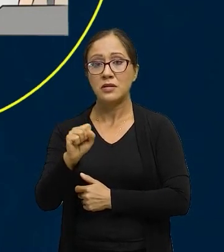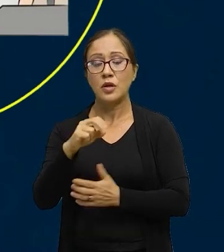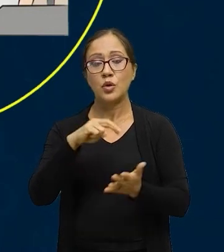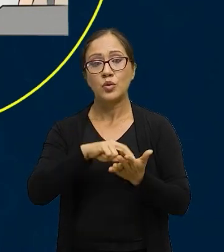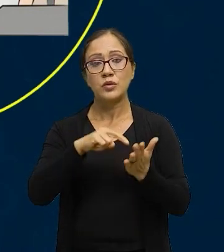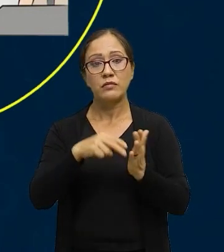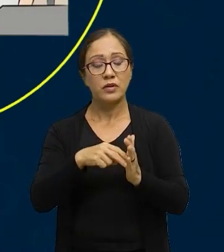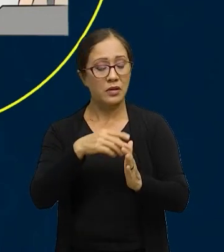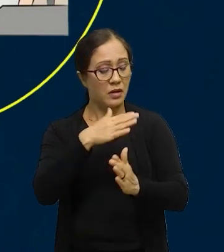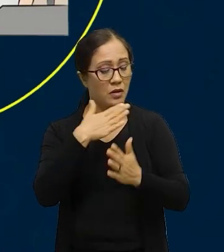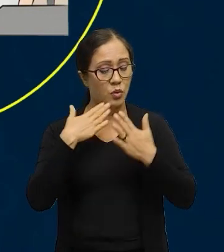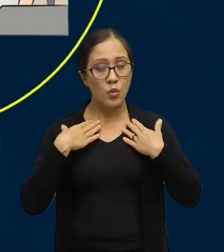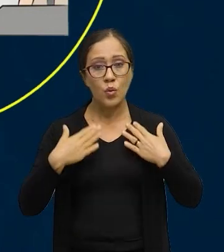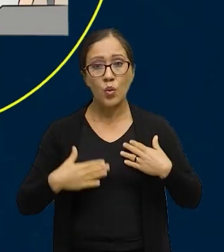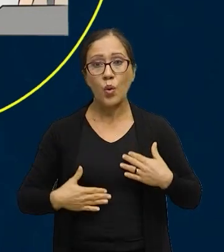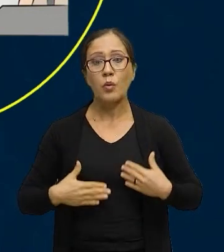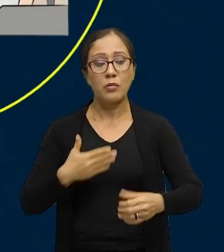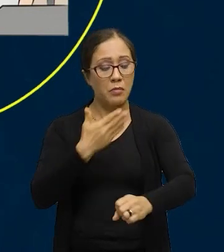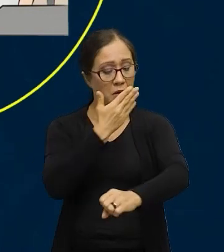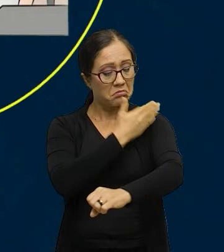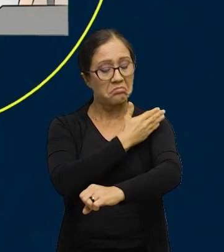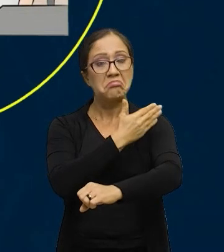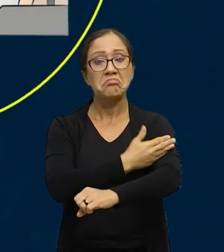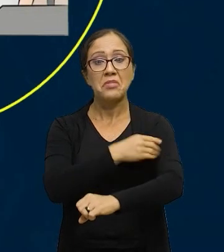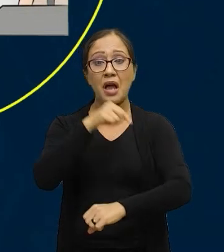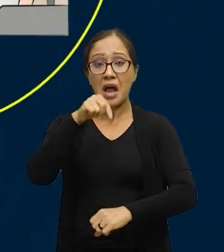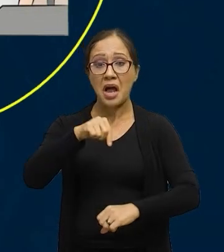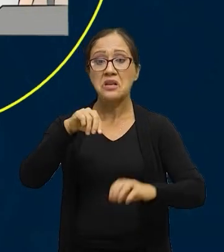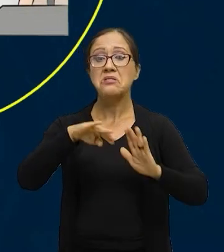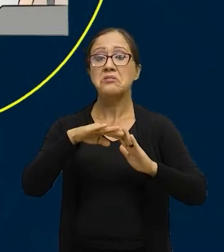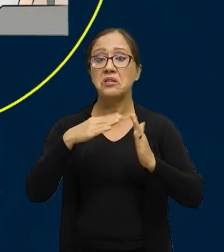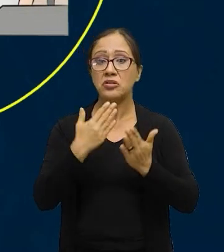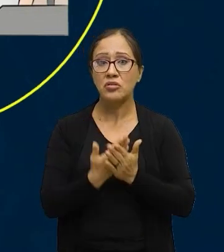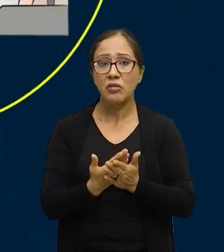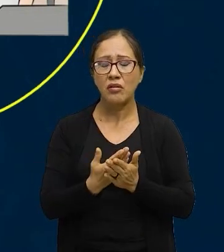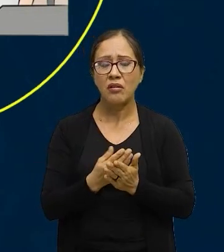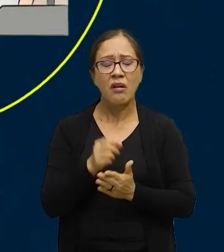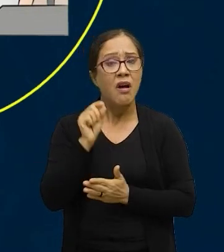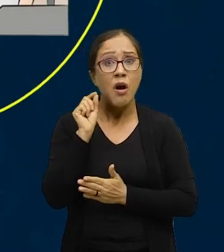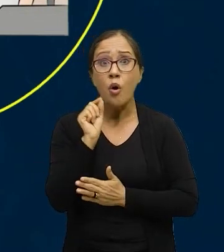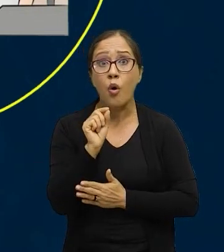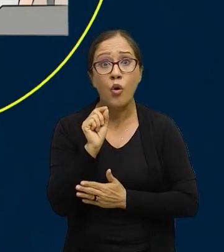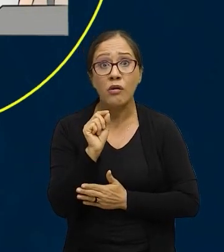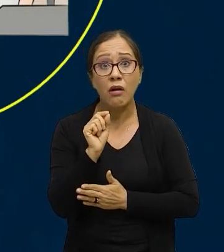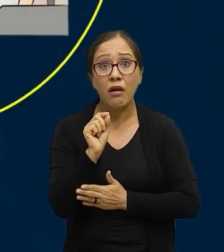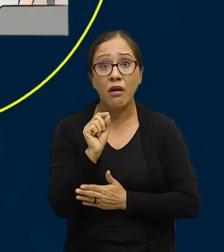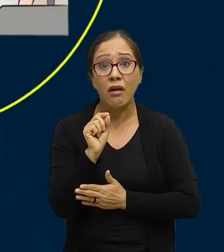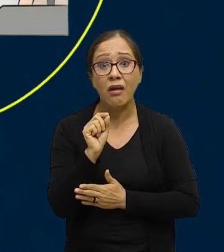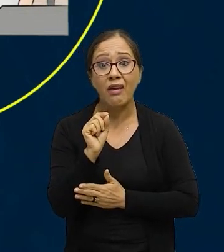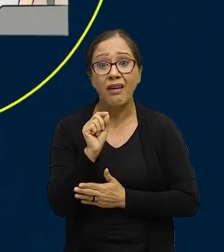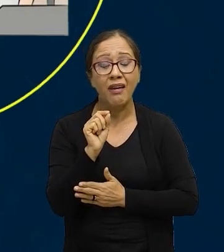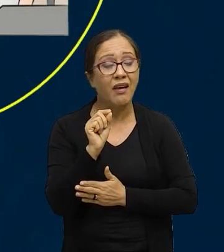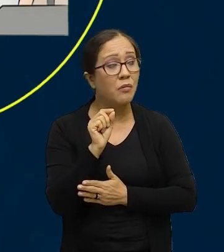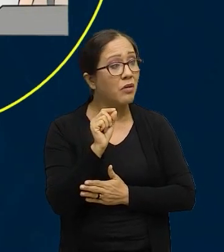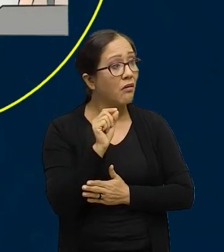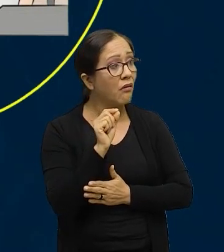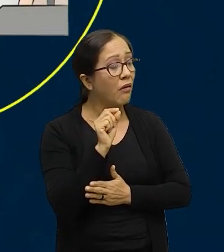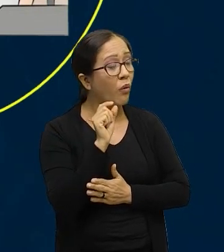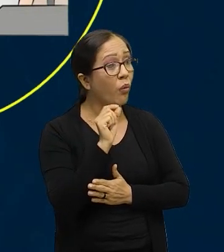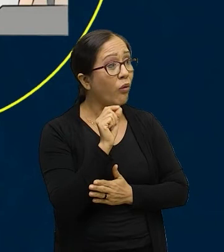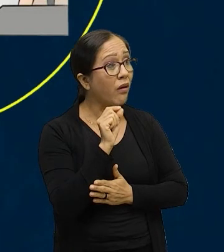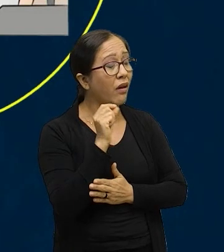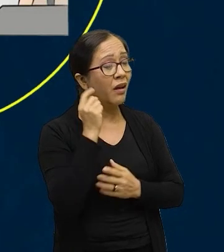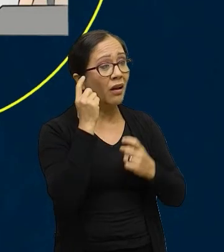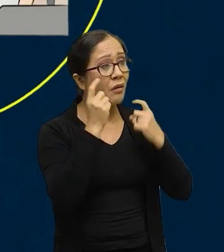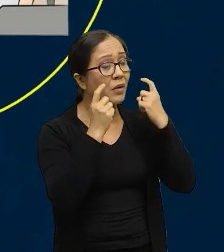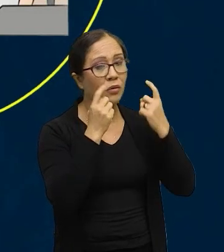assim, exato. Aí ele falou aqui na escola. Aí ela ficou o quê? Ficou logo preocupada, no terceiro quadro aqui, né?